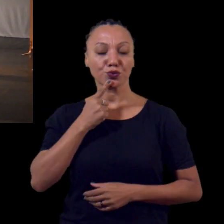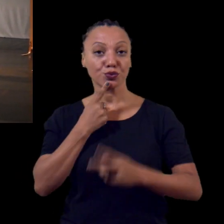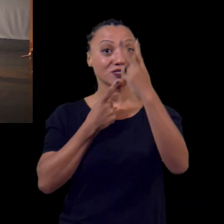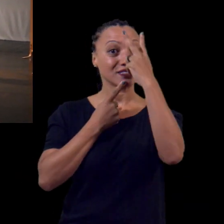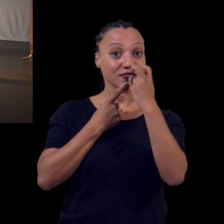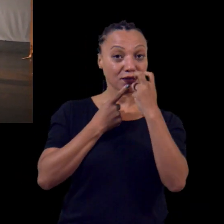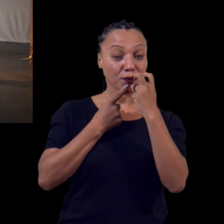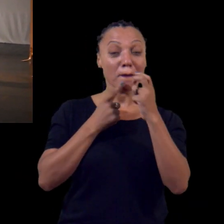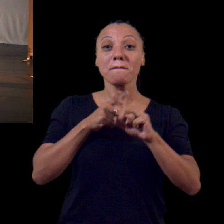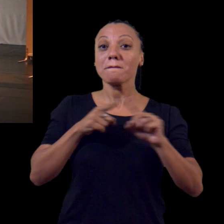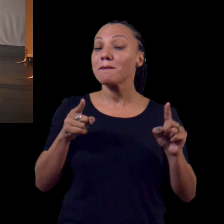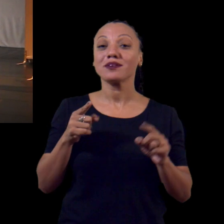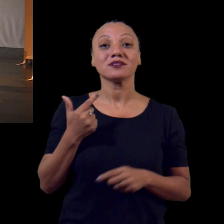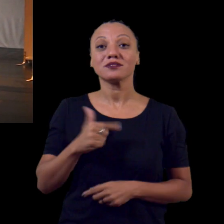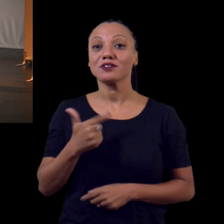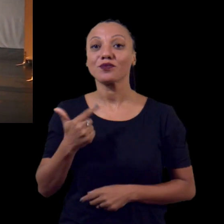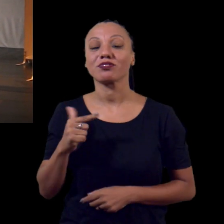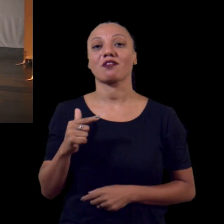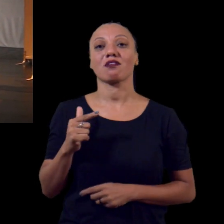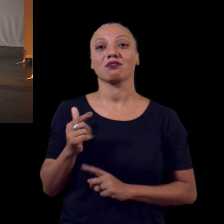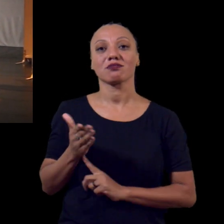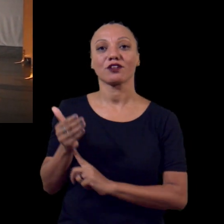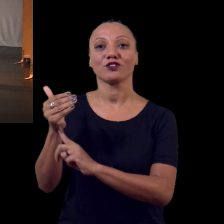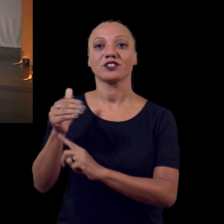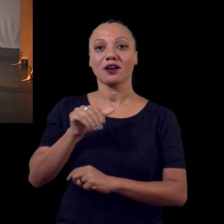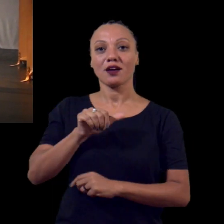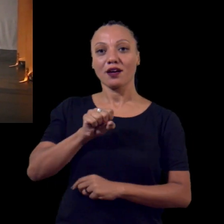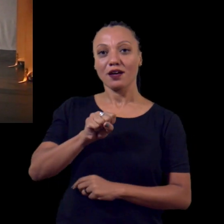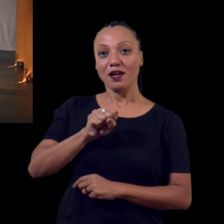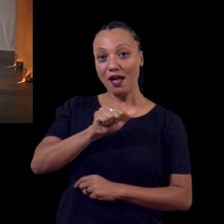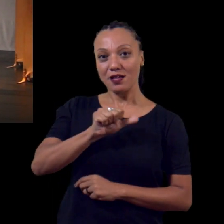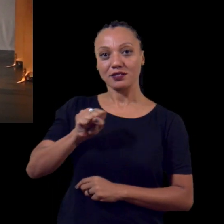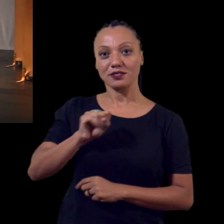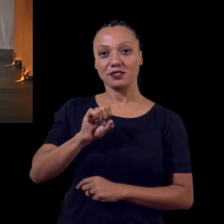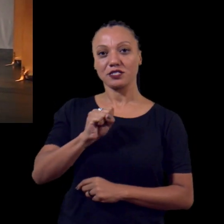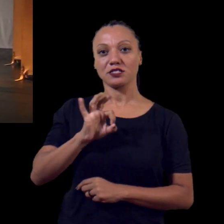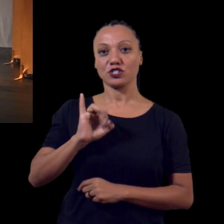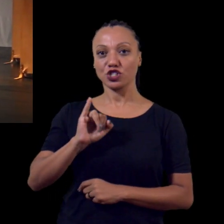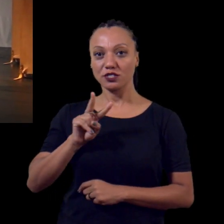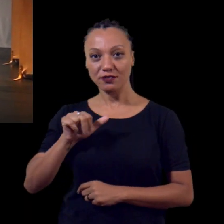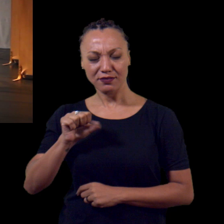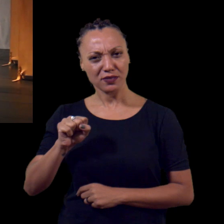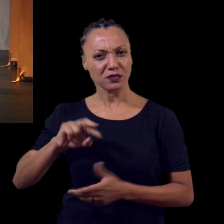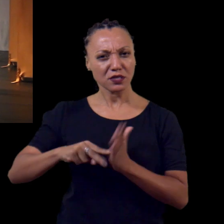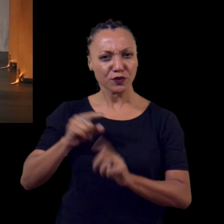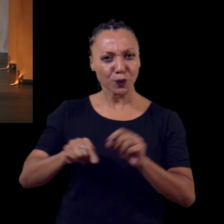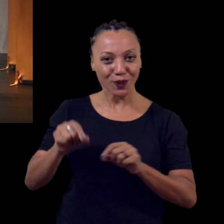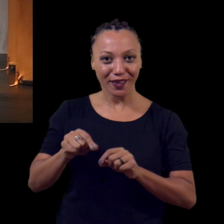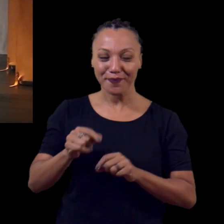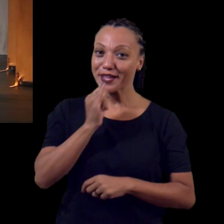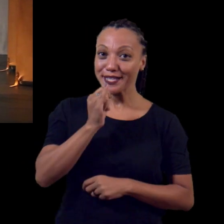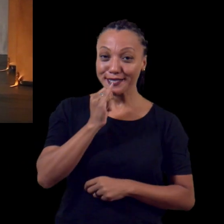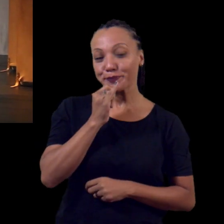cegos, sem o uso de tecnologias assistivas. O que são tecnologias assistivas? Tecnologias assistivas são